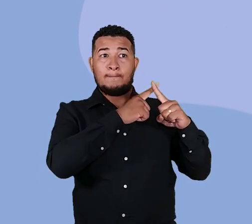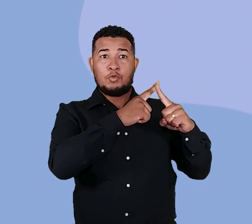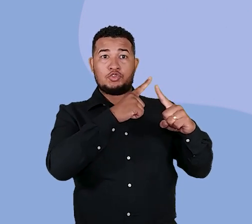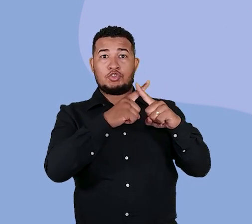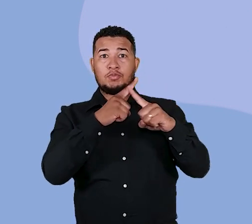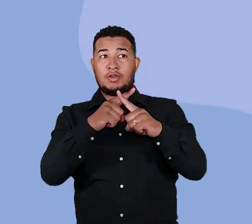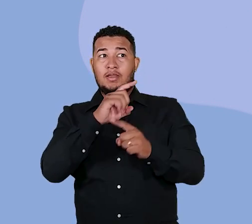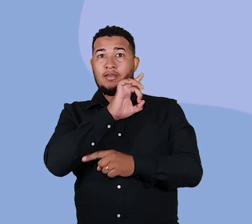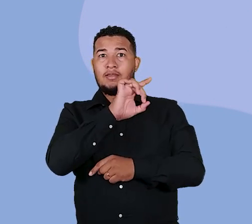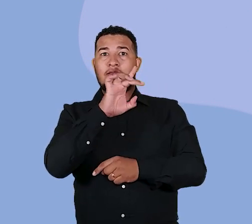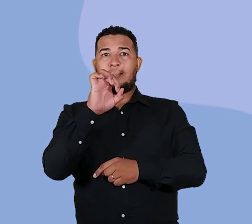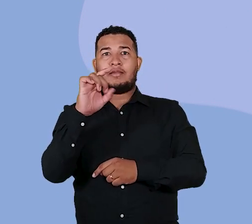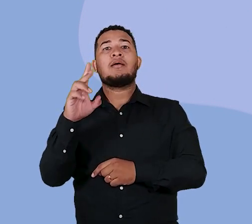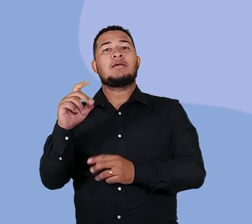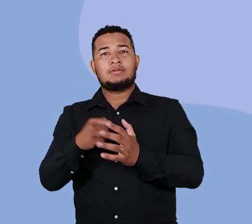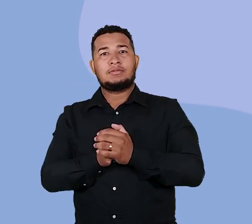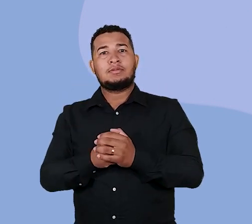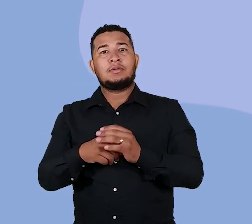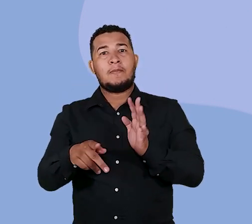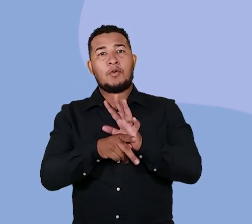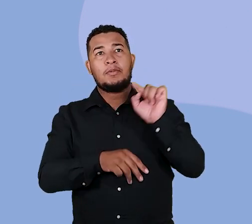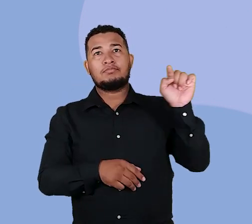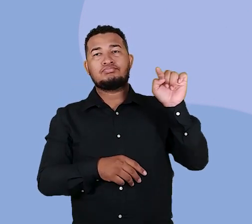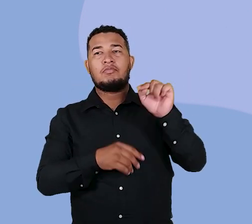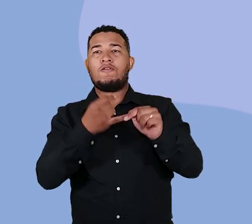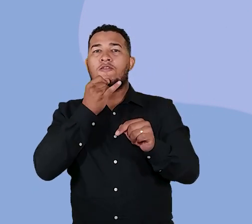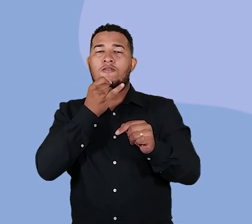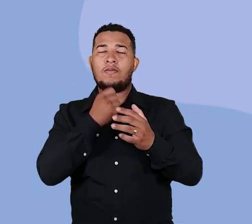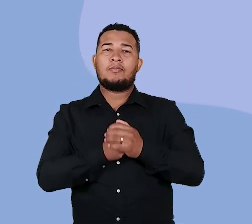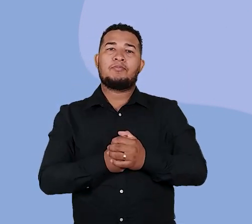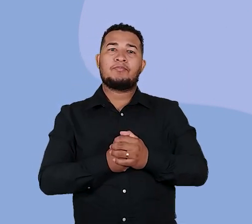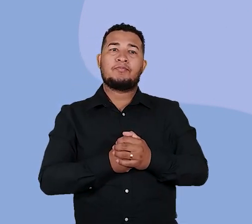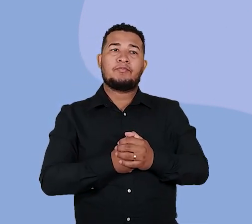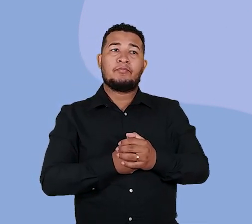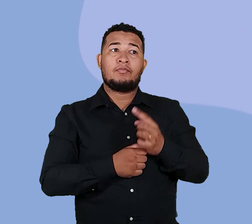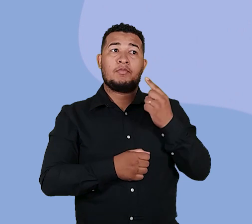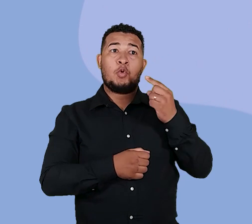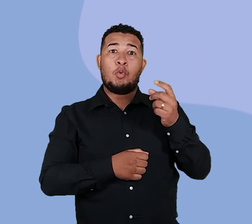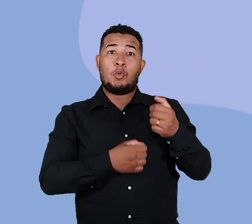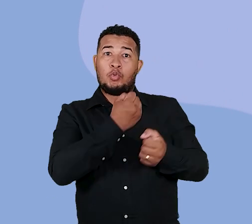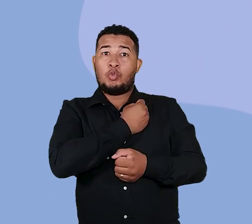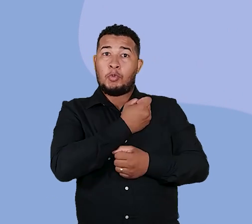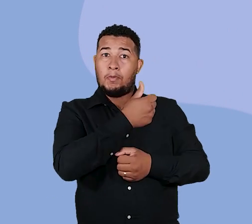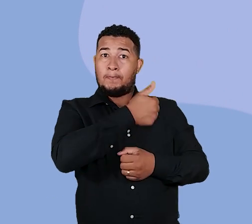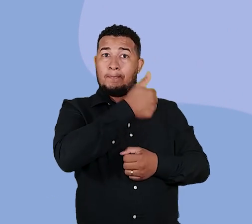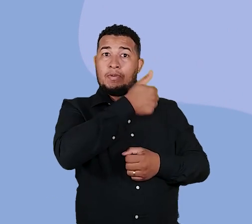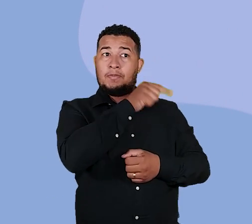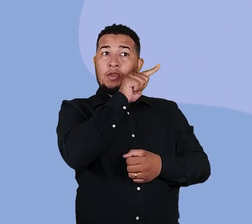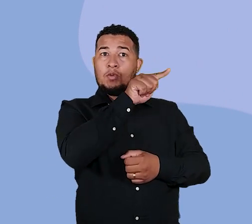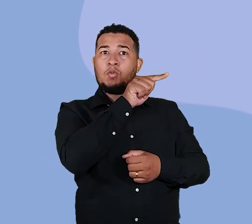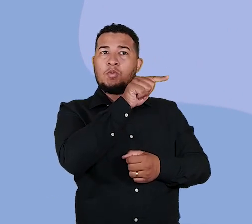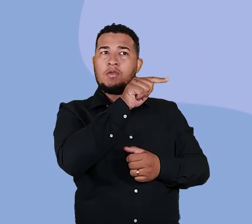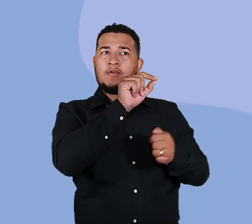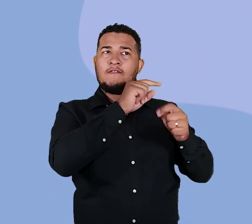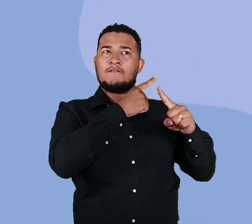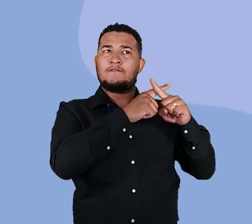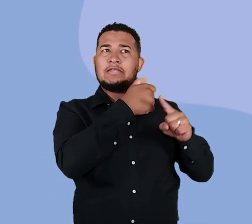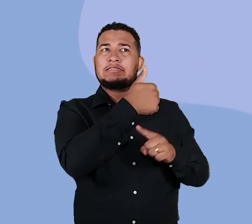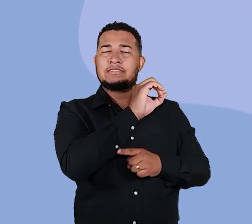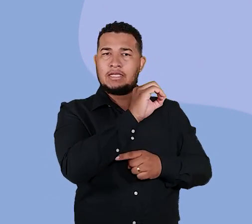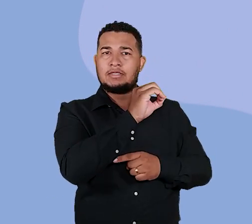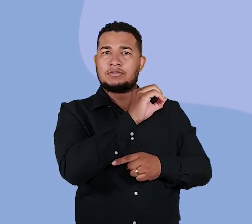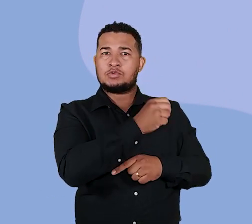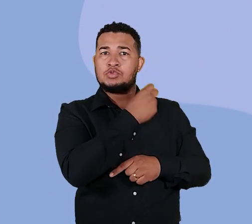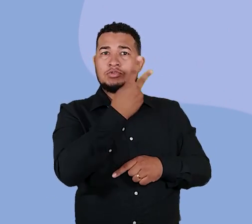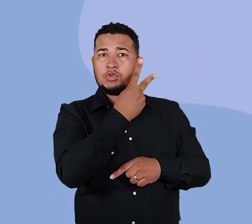multiplicar cada algarismo pela constante indicada. Exemplo, o primeiro algarismo do seu CPF multiplica por